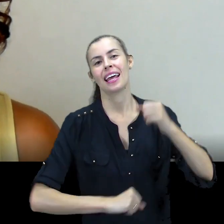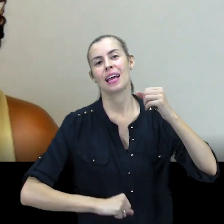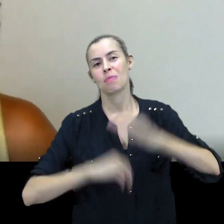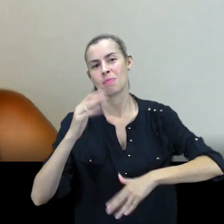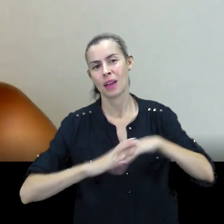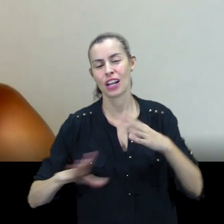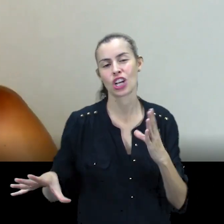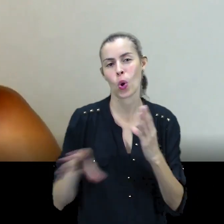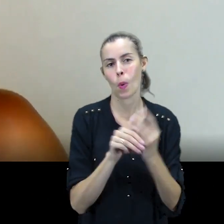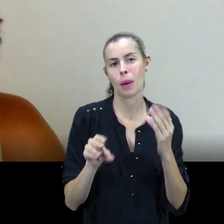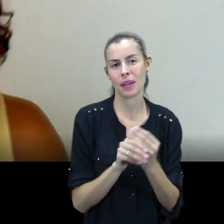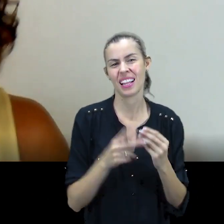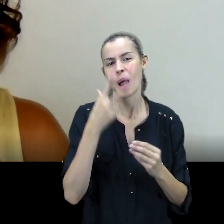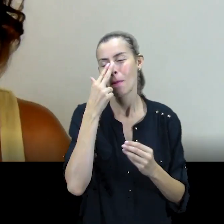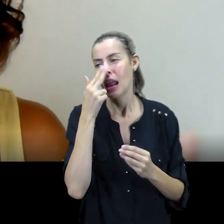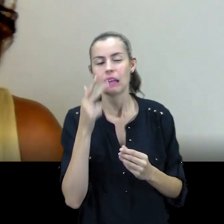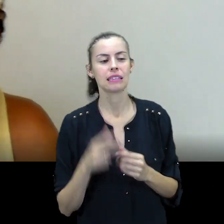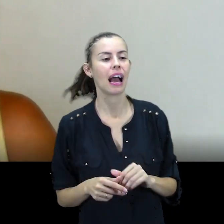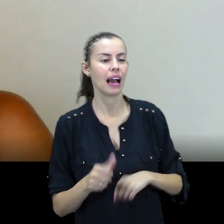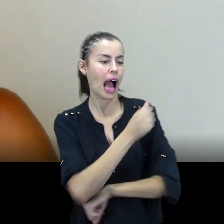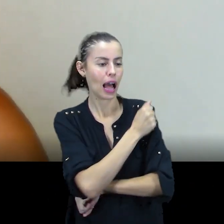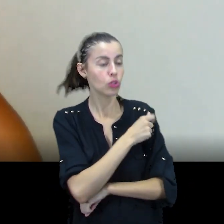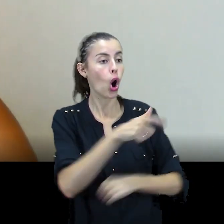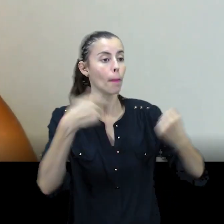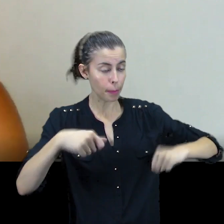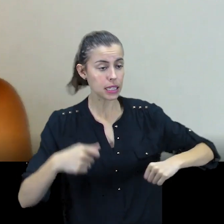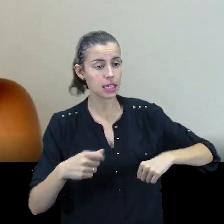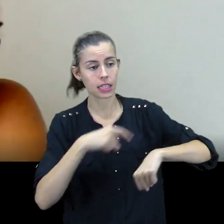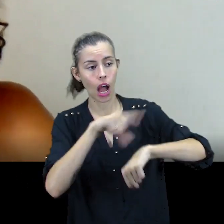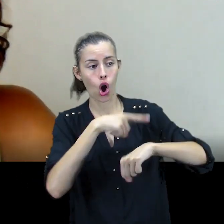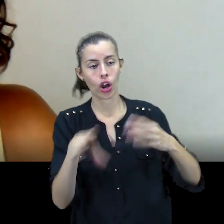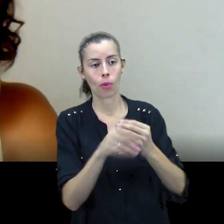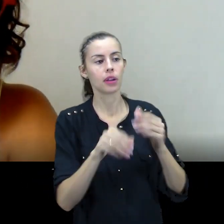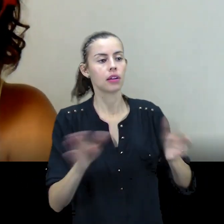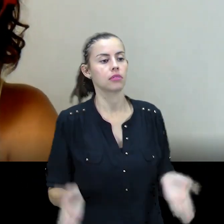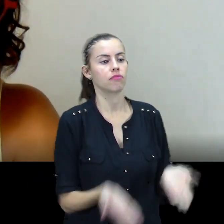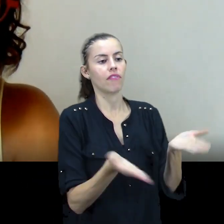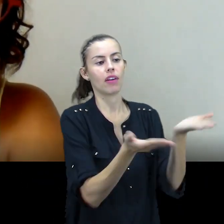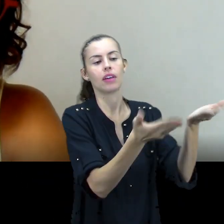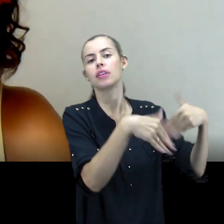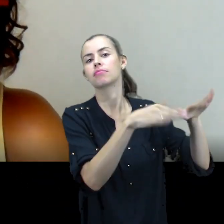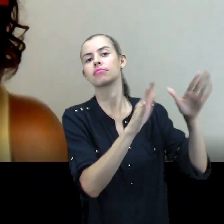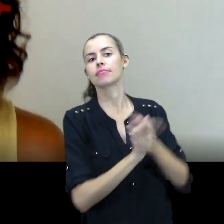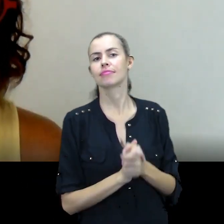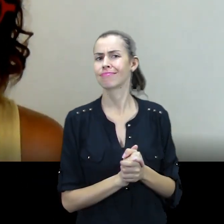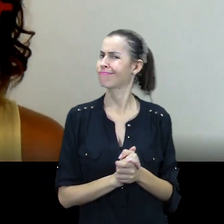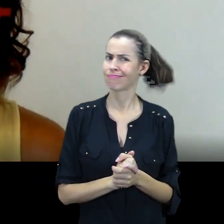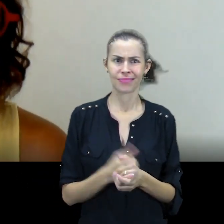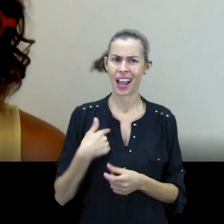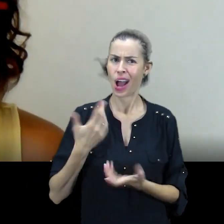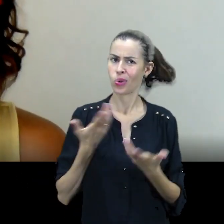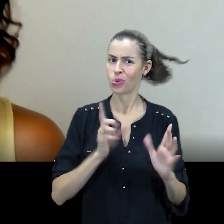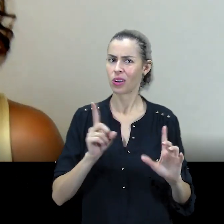respiro, porque 10% é bastante, então vamos deixar esse respiro inicial, mas sabendo que existe um caminho para justamente implementar ações